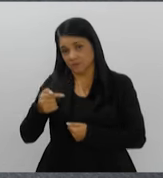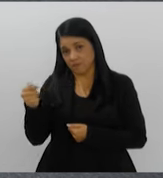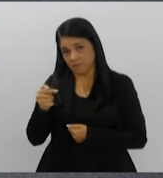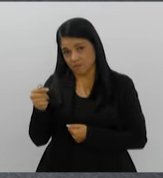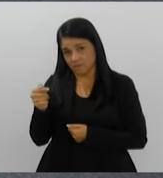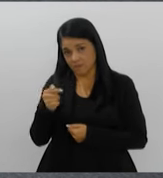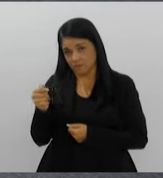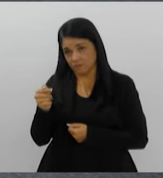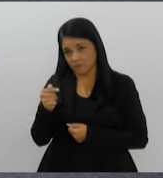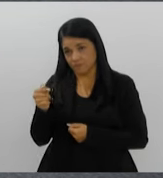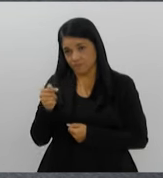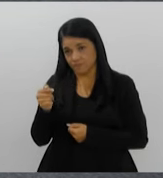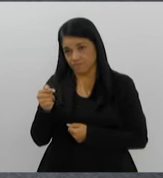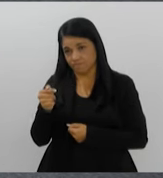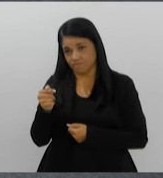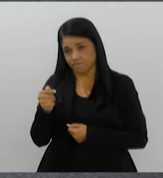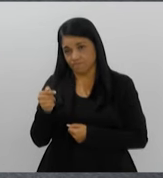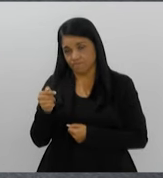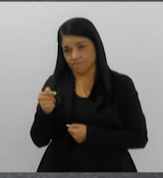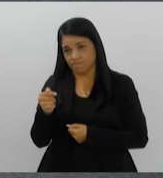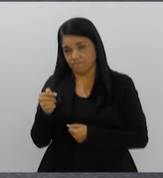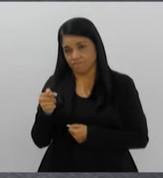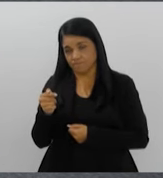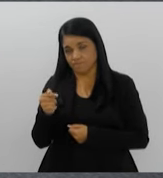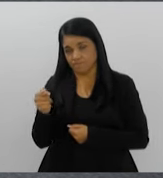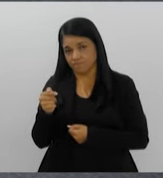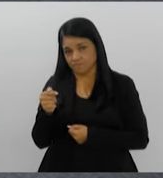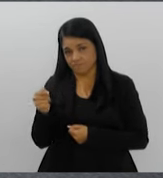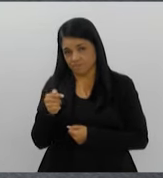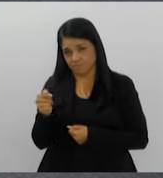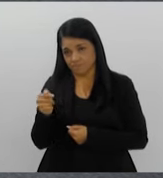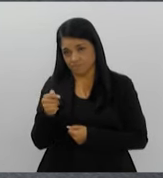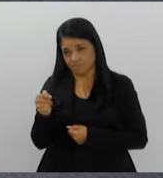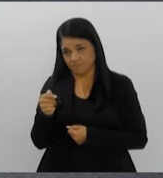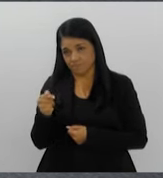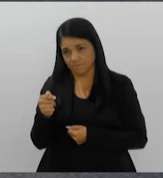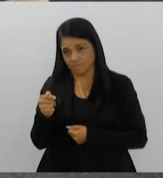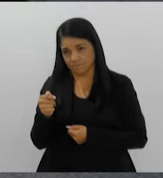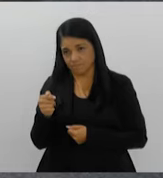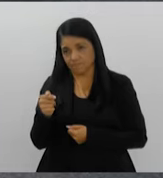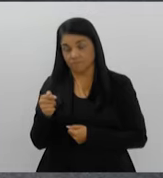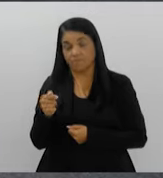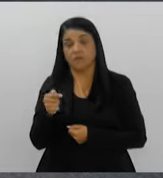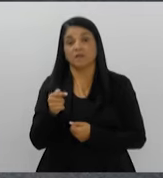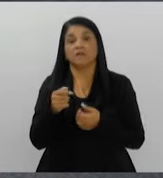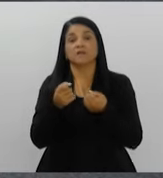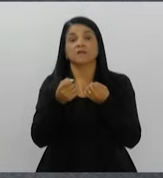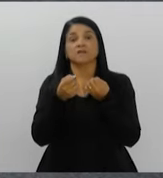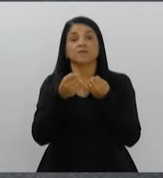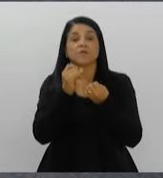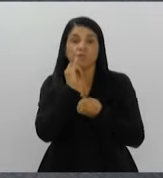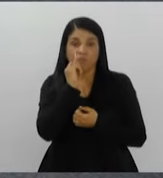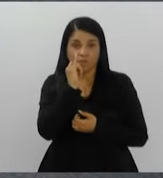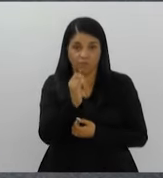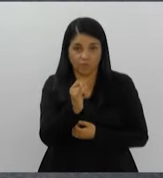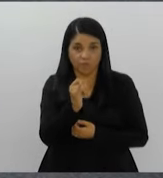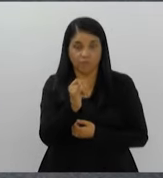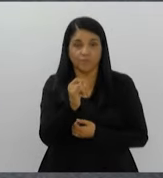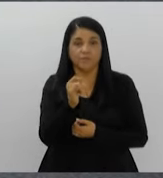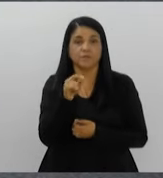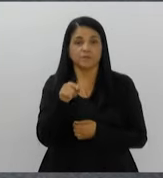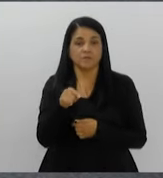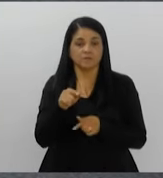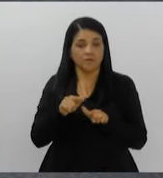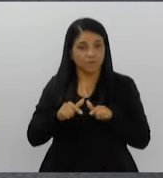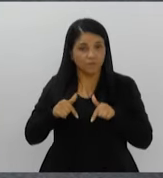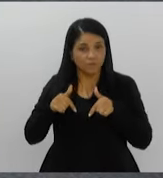77, a lei é enorme, o artigo 77 dizia exatamente que esta